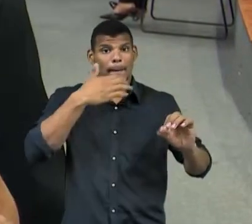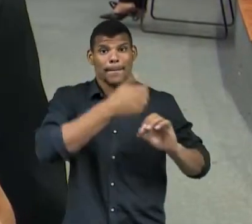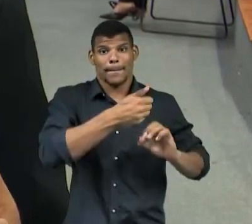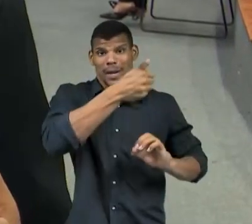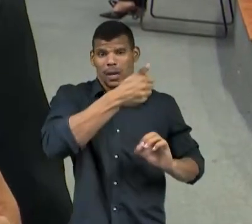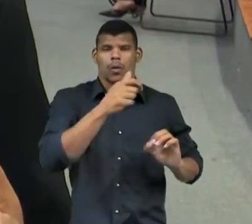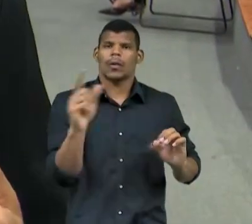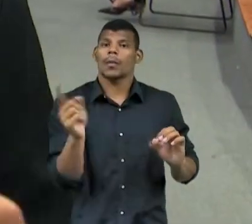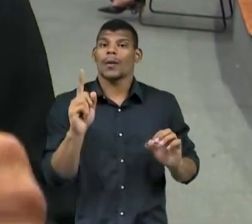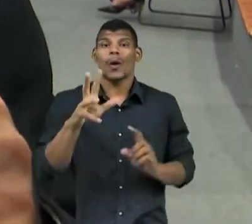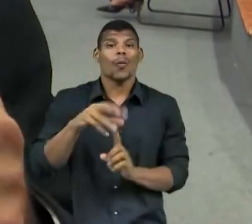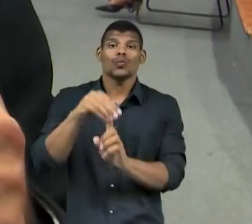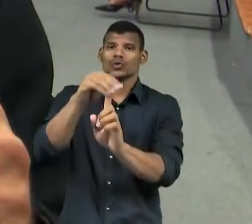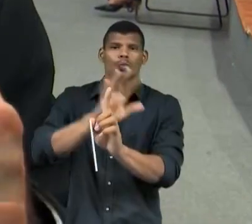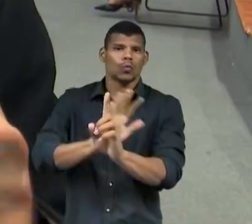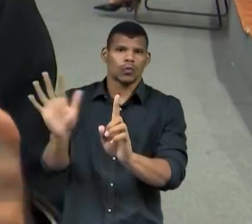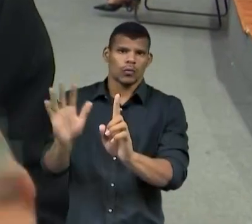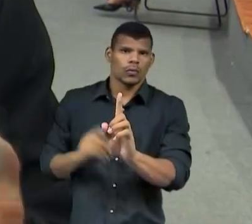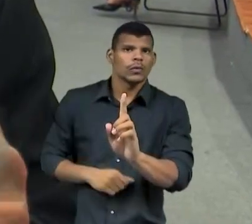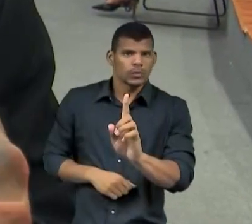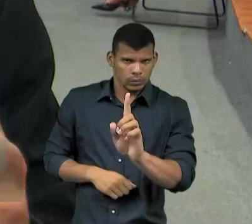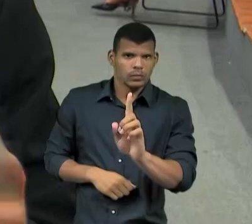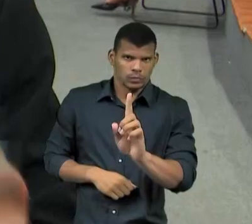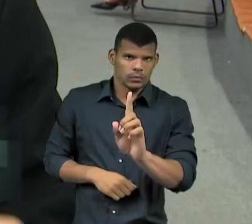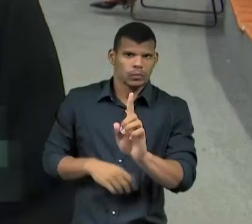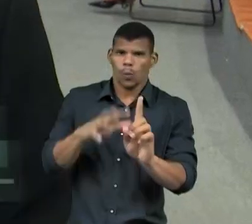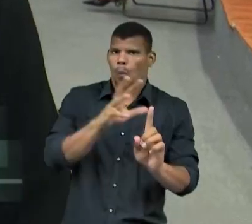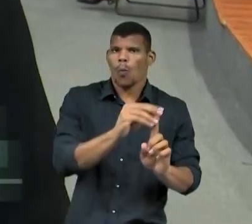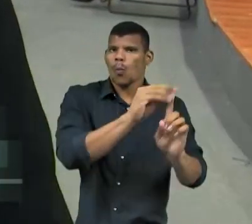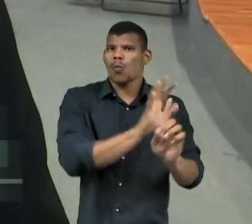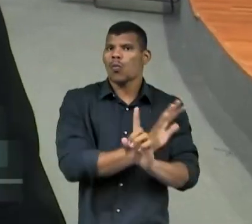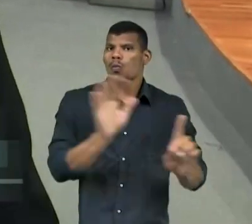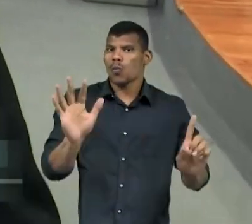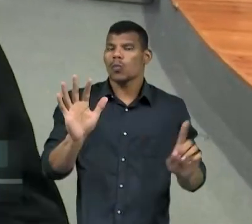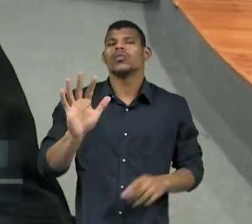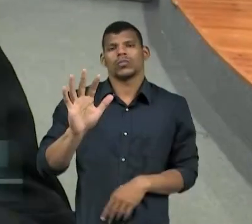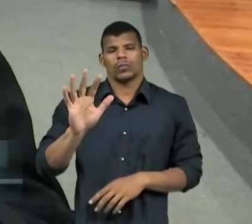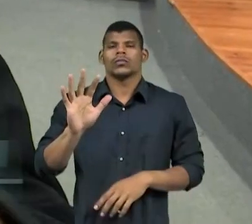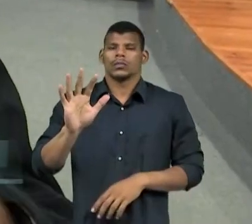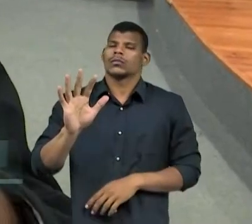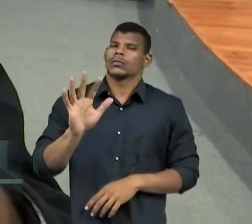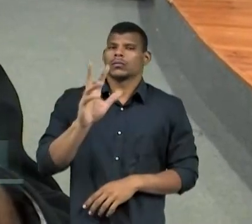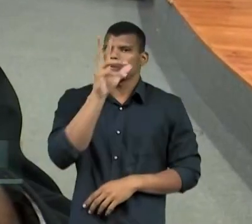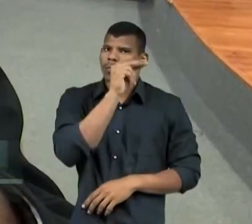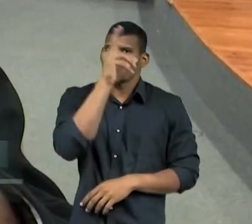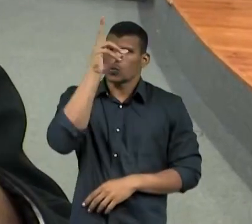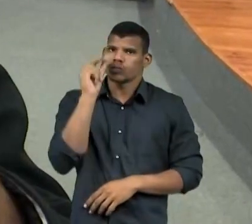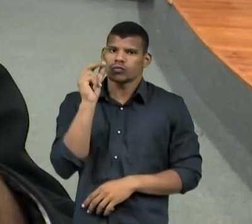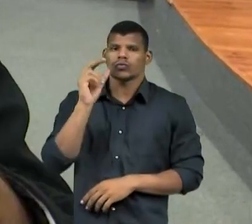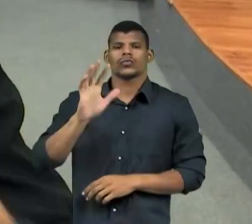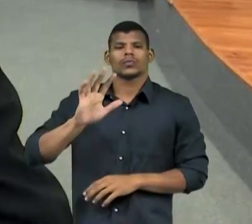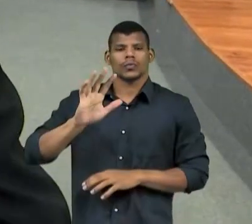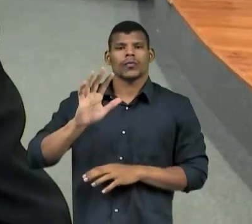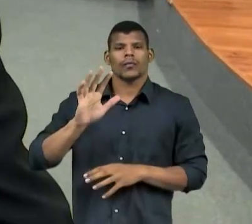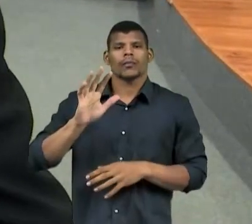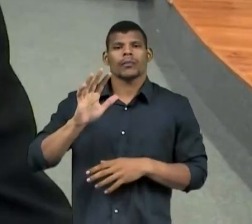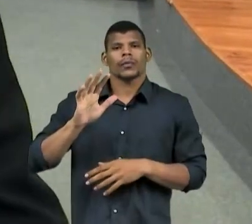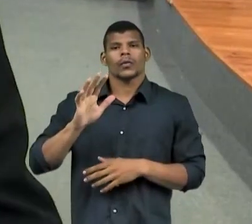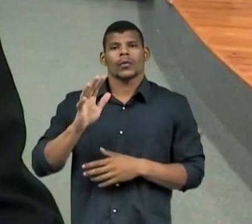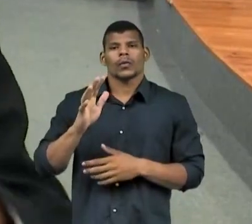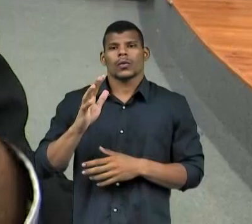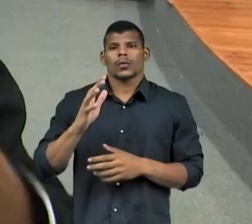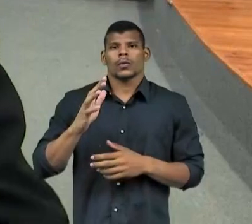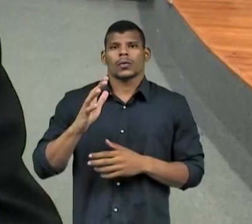solucionar o encerramento dos lixões, visando a questão municipal, a Agace sempre esteve muito pronta